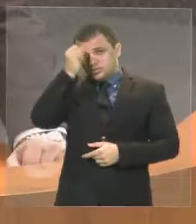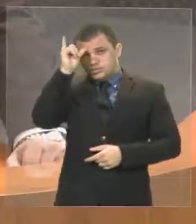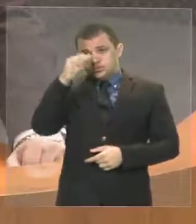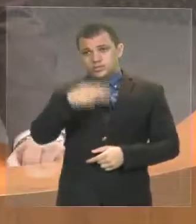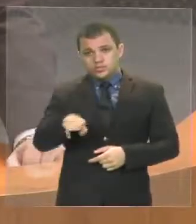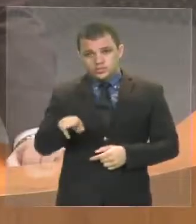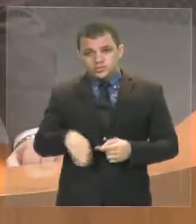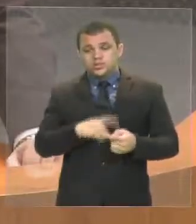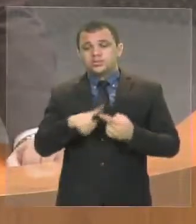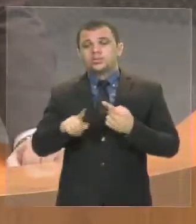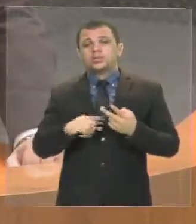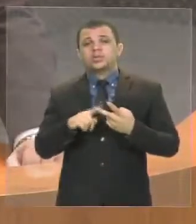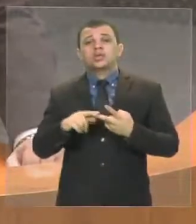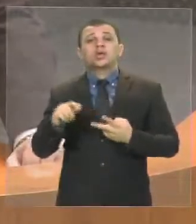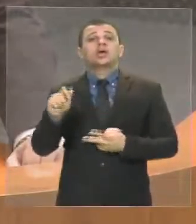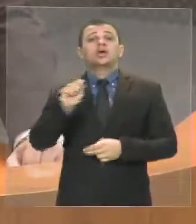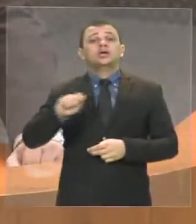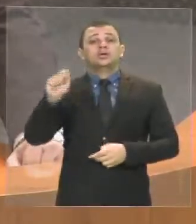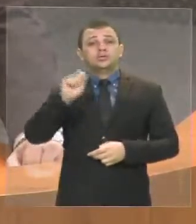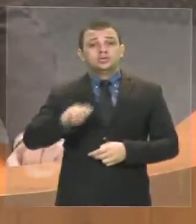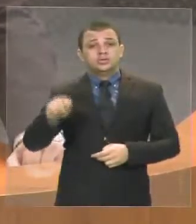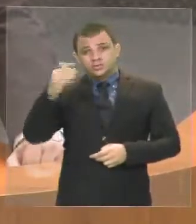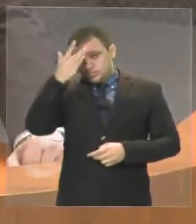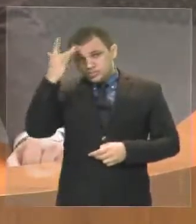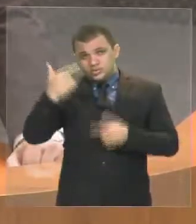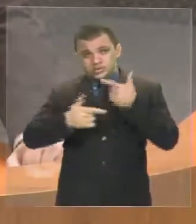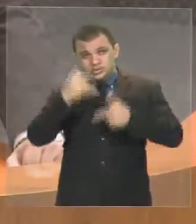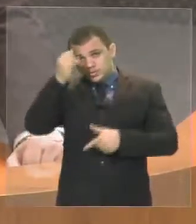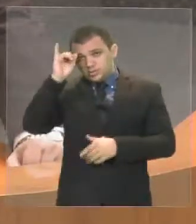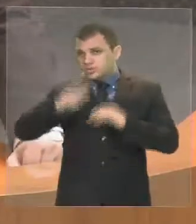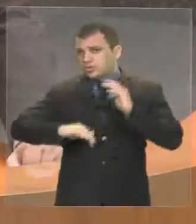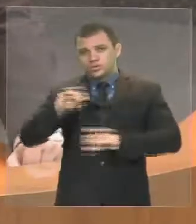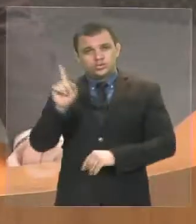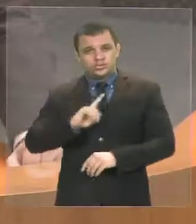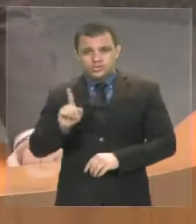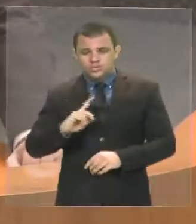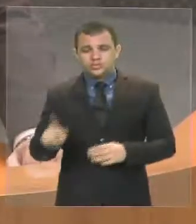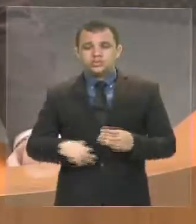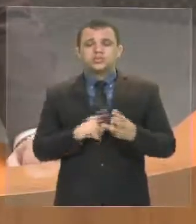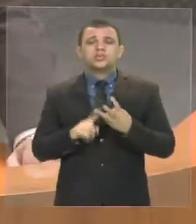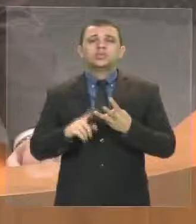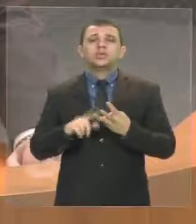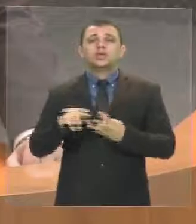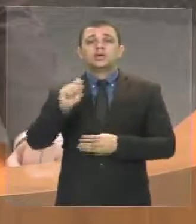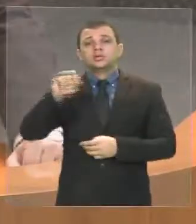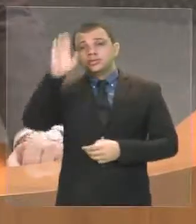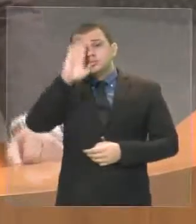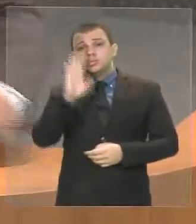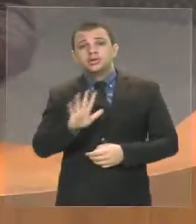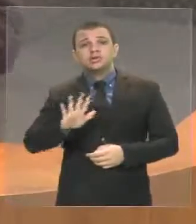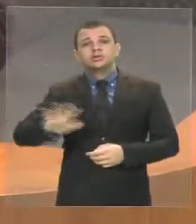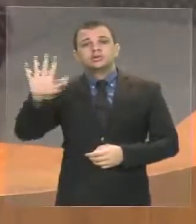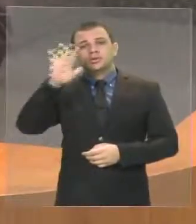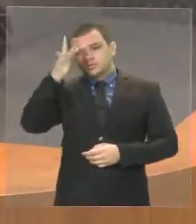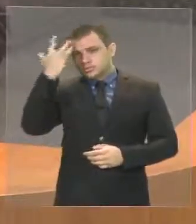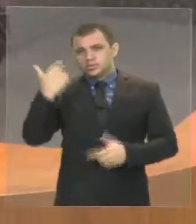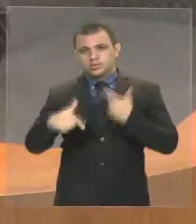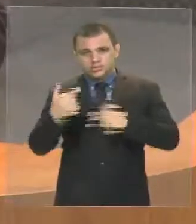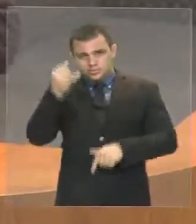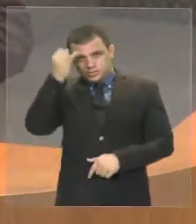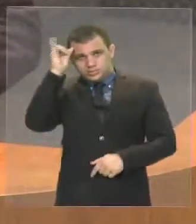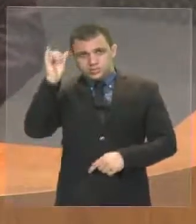Associação dos Vaqueiros Amadores do Estado, a Associação Brasileira de Vaqueiros e a Associação Brasileira de Quarto de Milha,